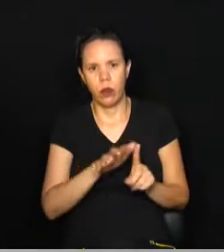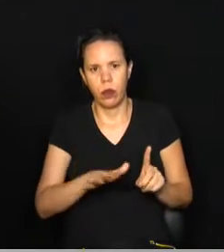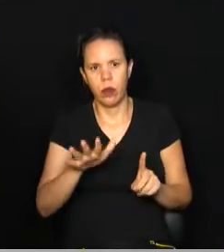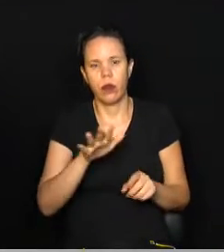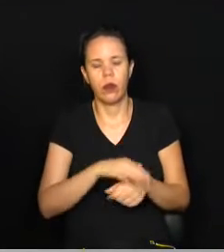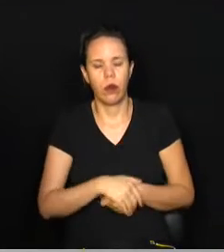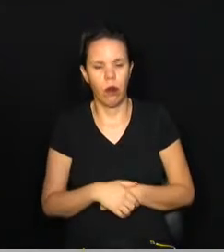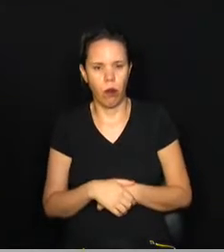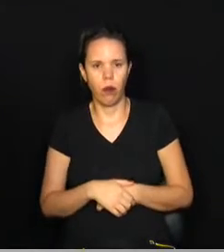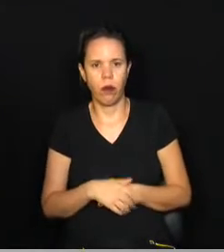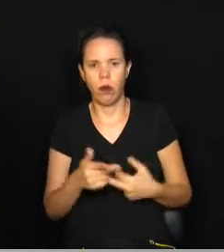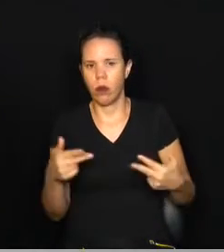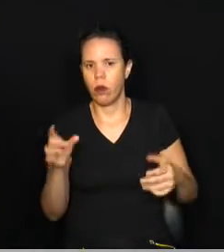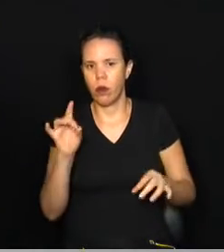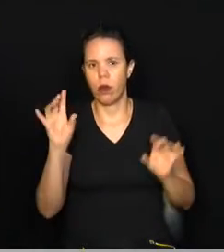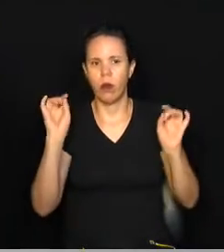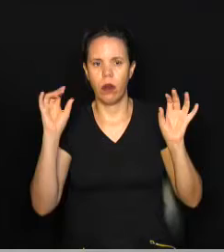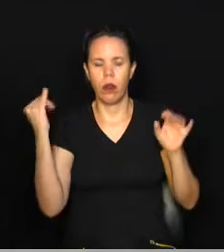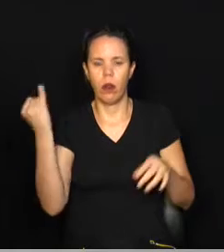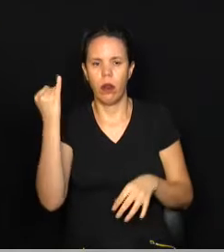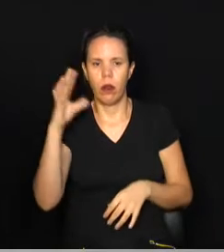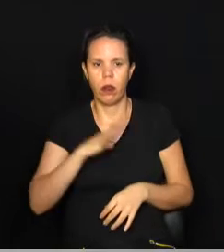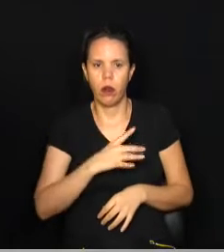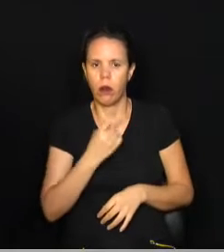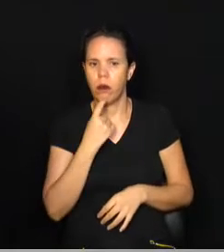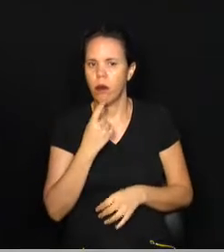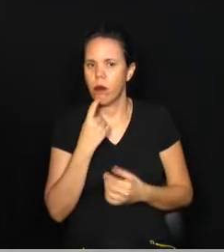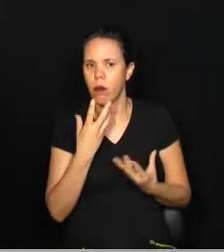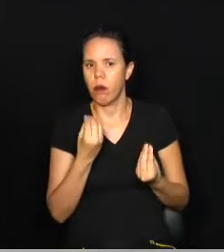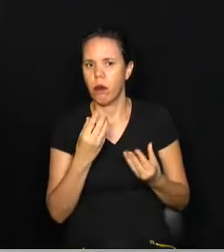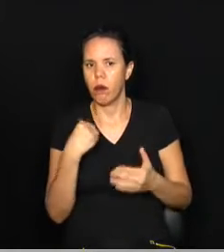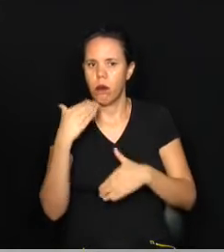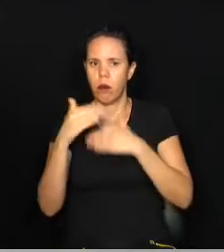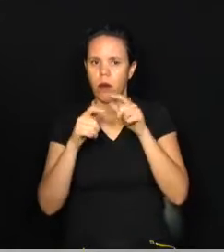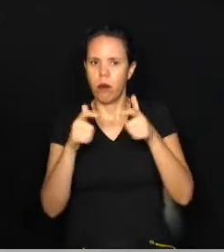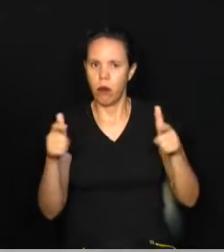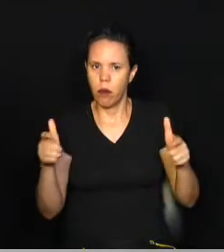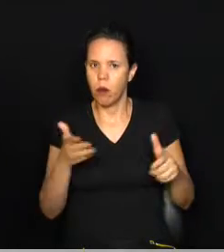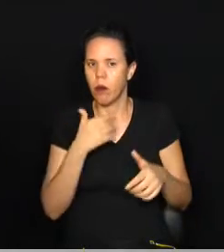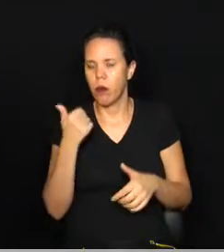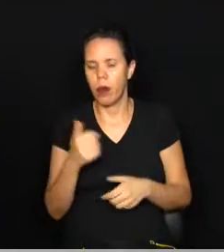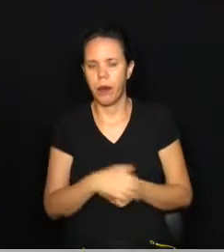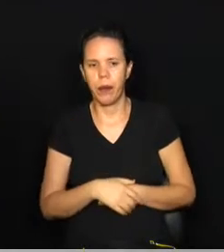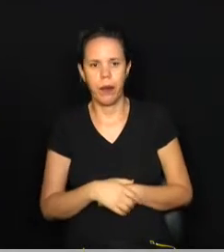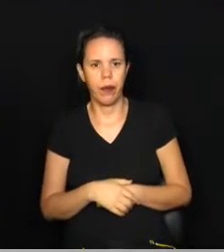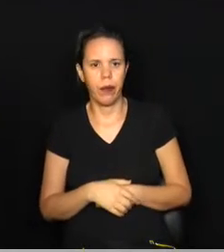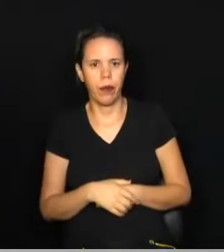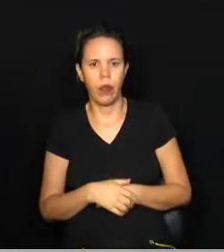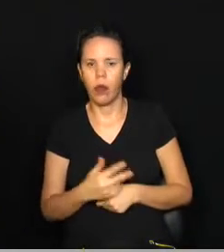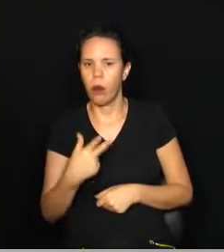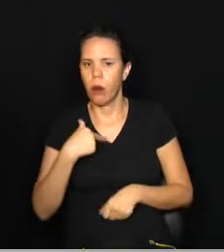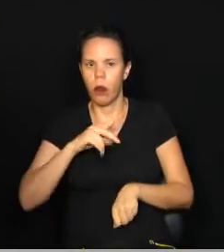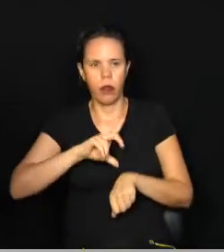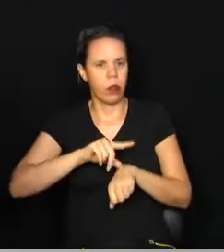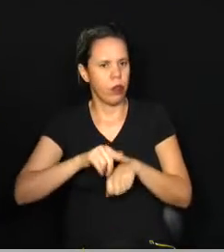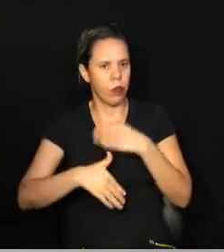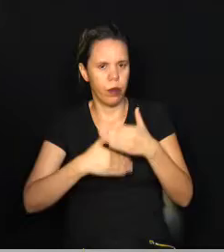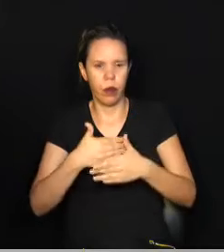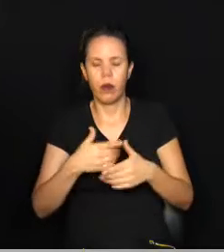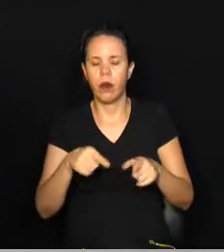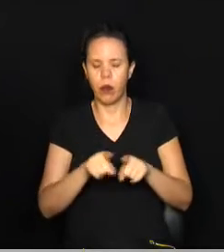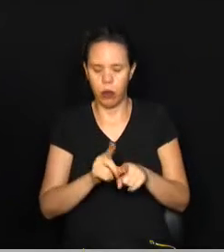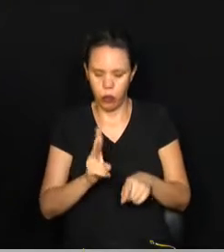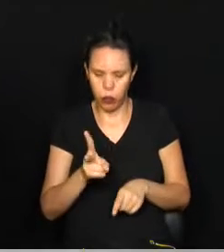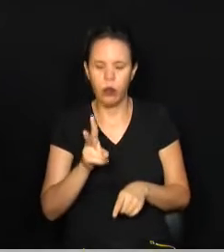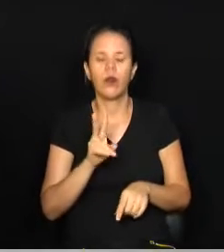coisa ímpar que a cidade de Campinas, com tanto progresso, e não deve postergar o avanço no cuidado da saúde visual